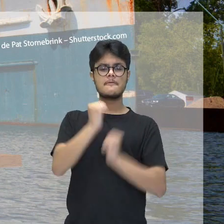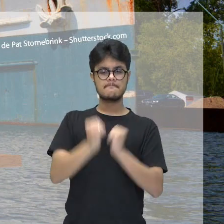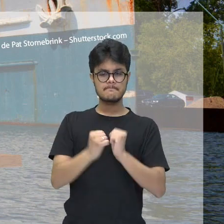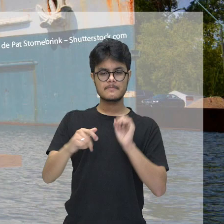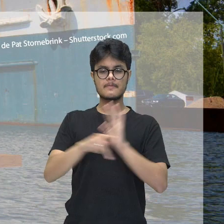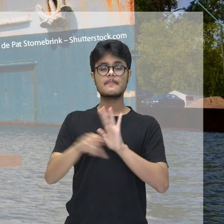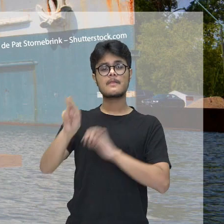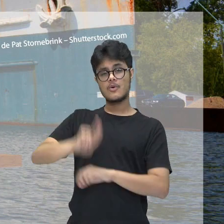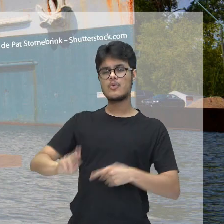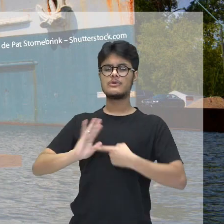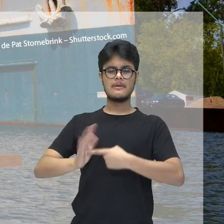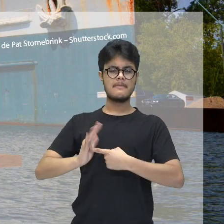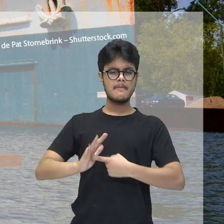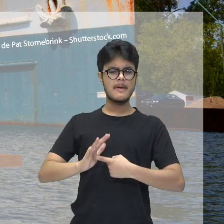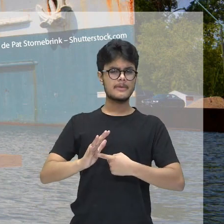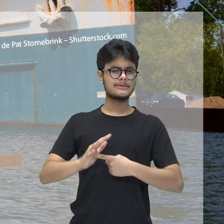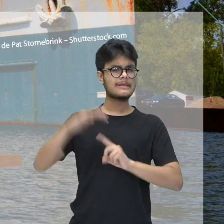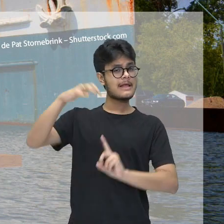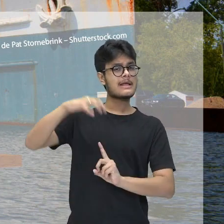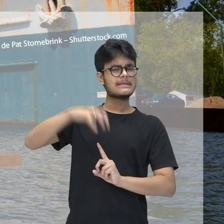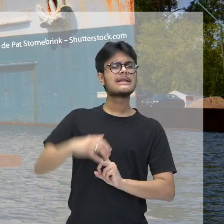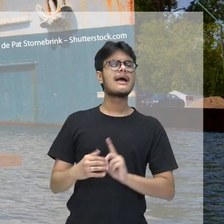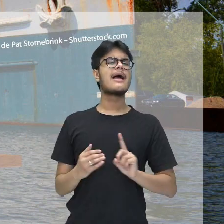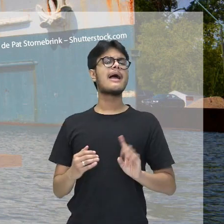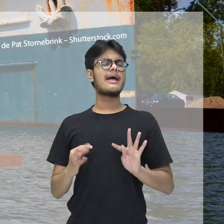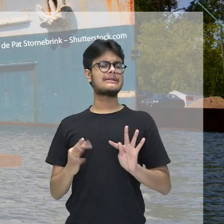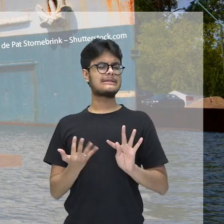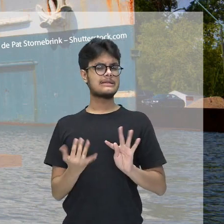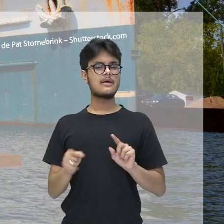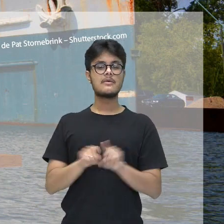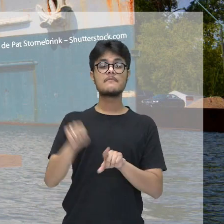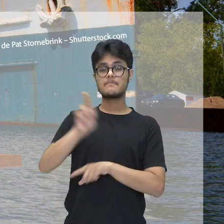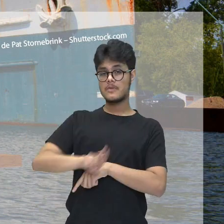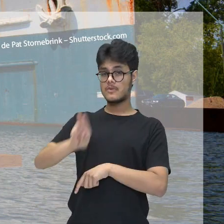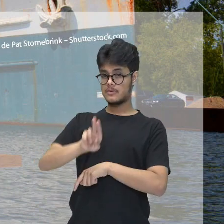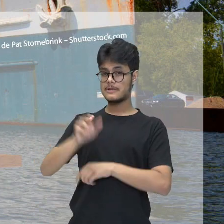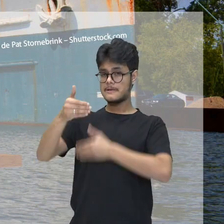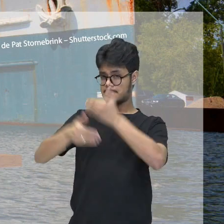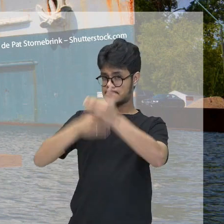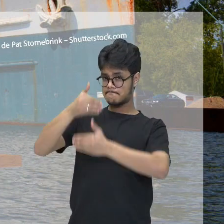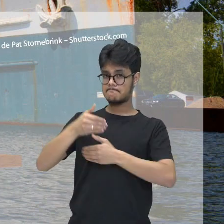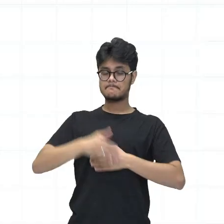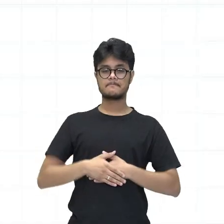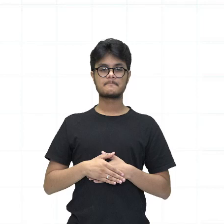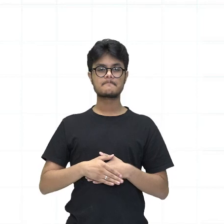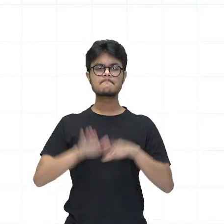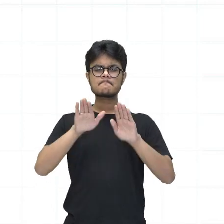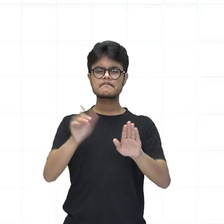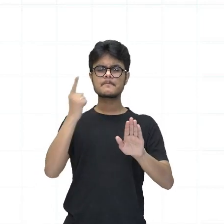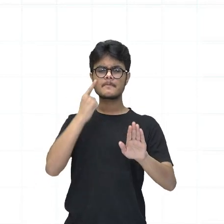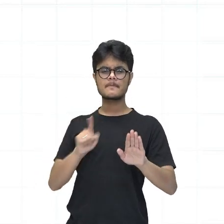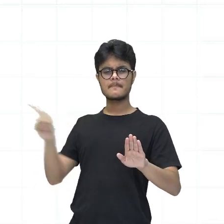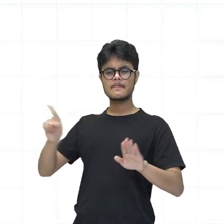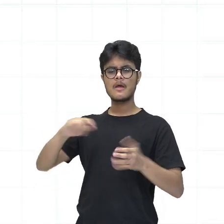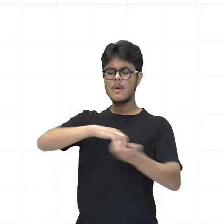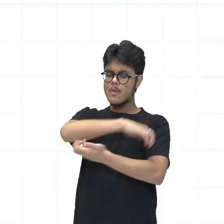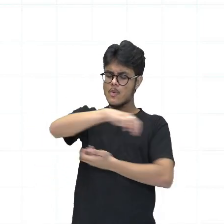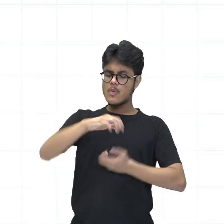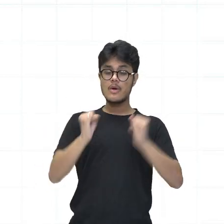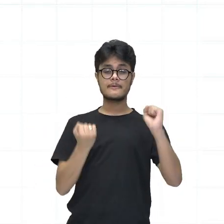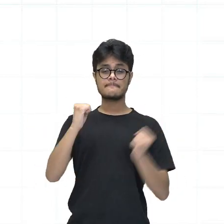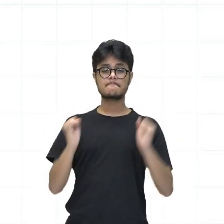a influência das máquinas térmicas neste processo. Vejam aí que na Revolução,